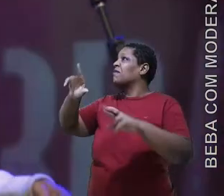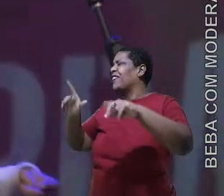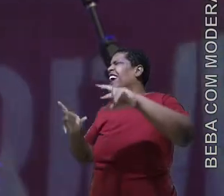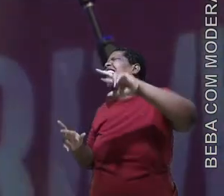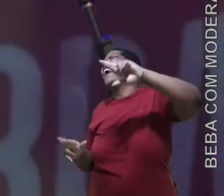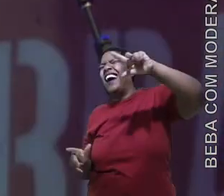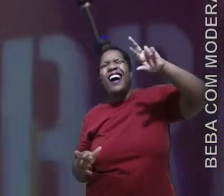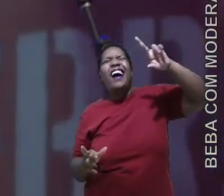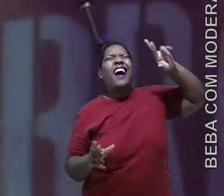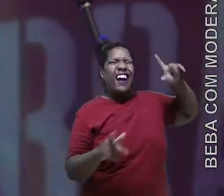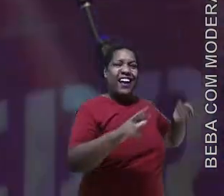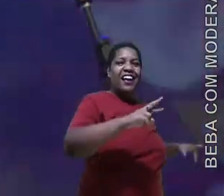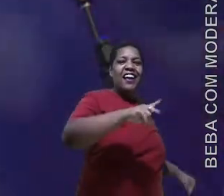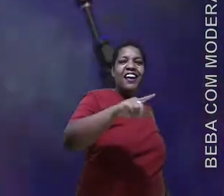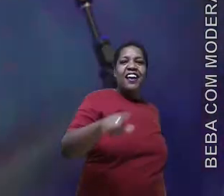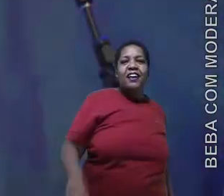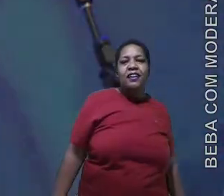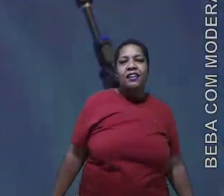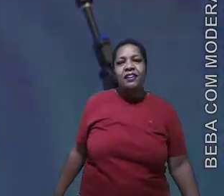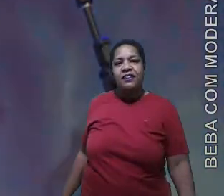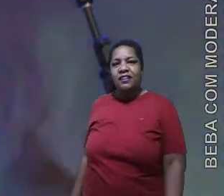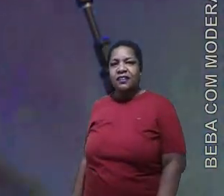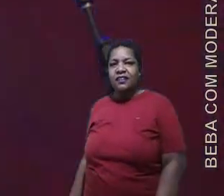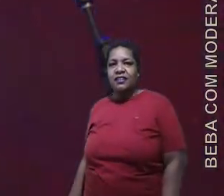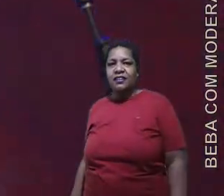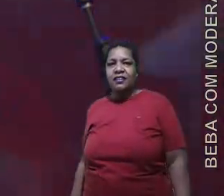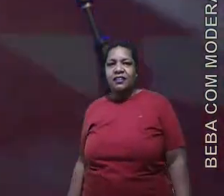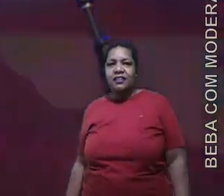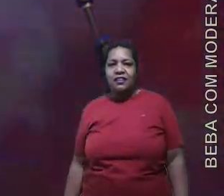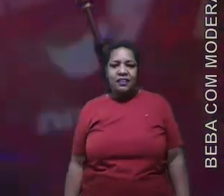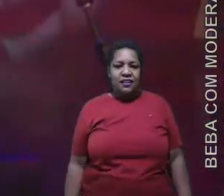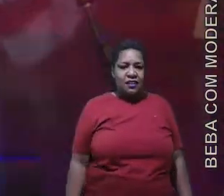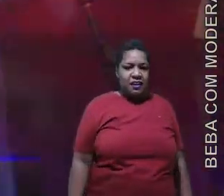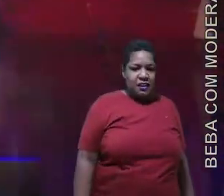Olá a todos vocês